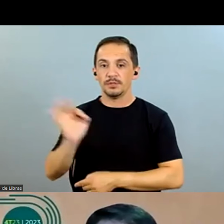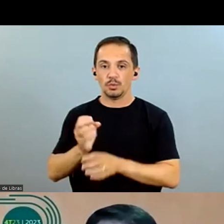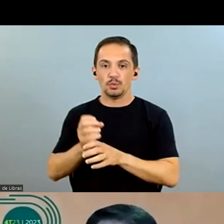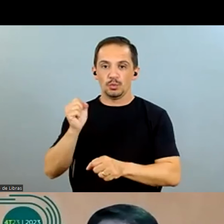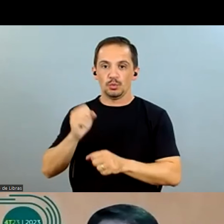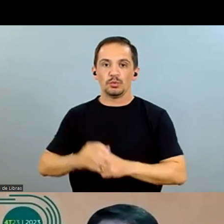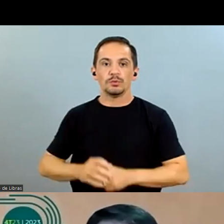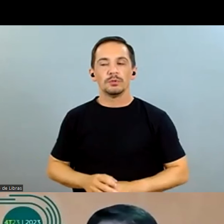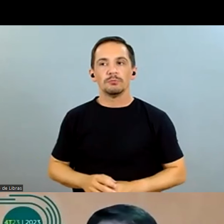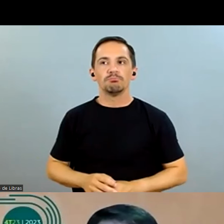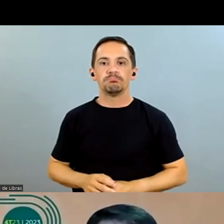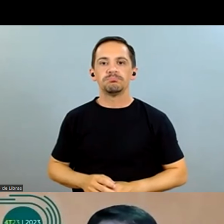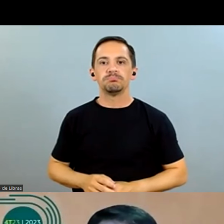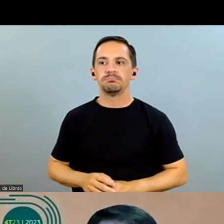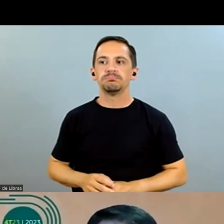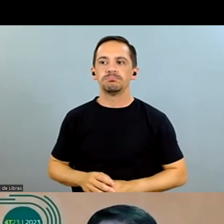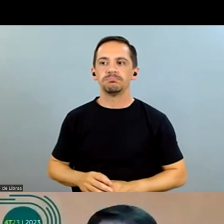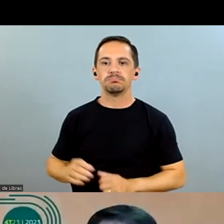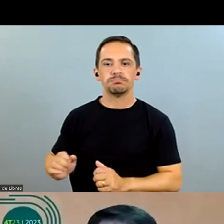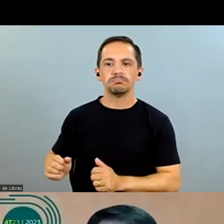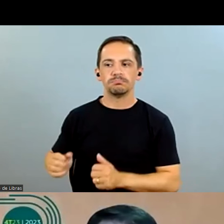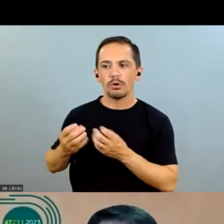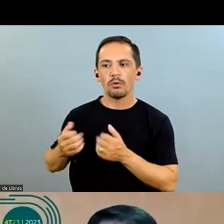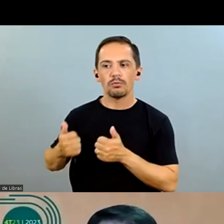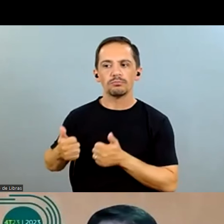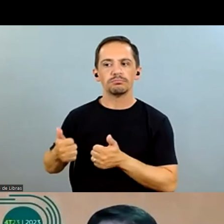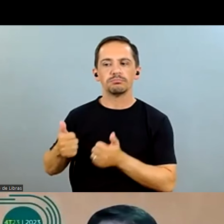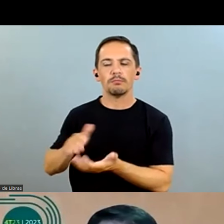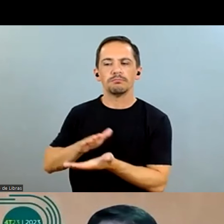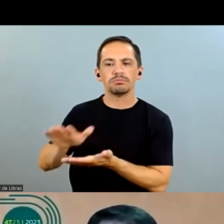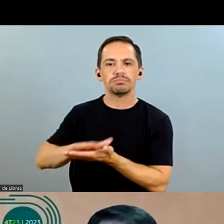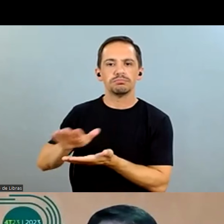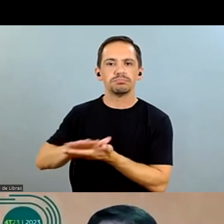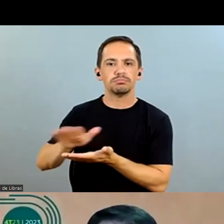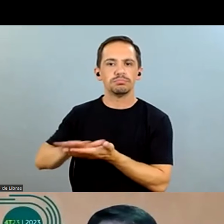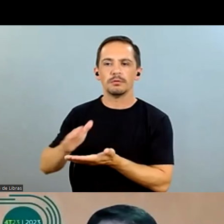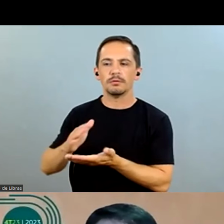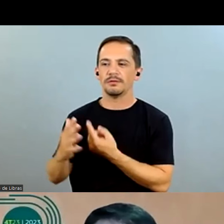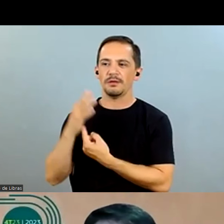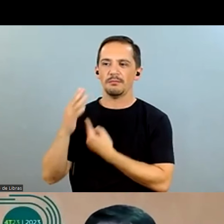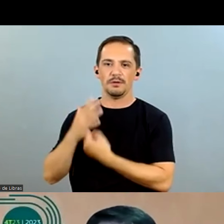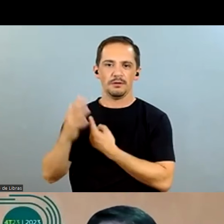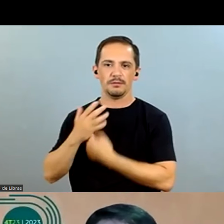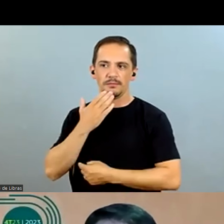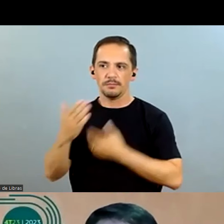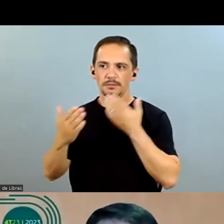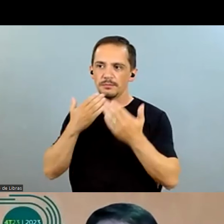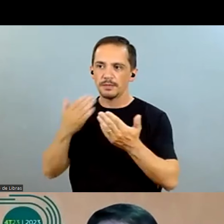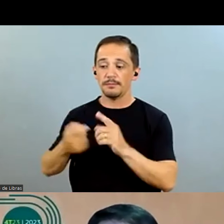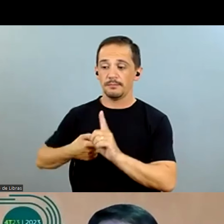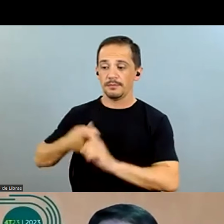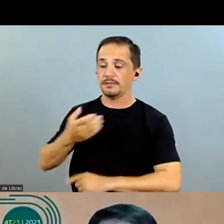dinâmica muito melhor do que nós imaginávamos em termos de volume no mercado né o mês de dezembro nós tivemos uma evolução de